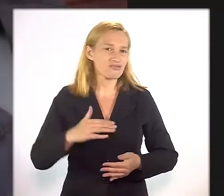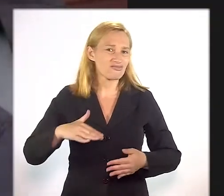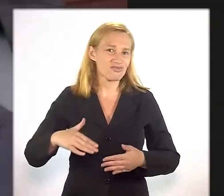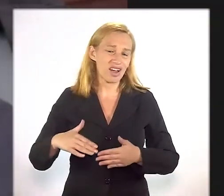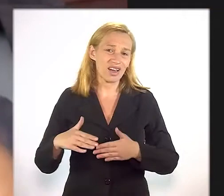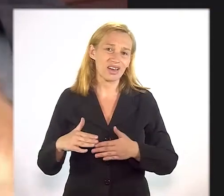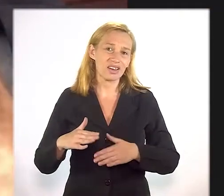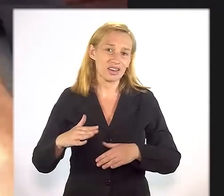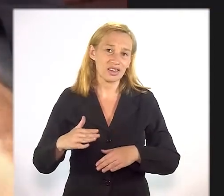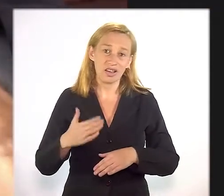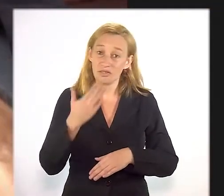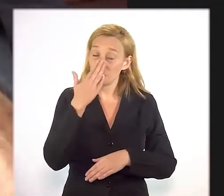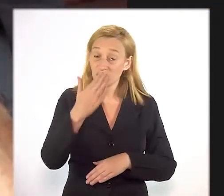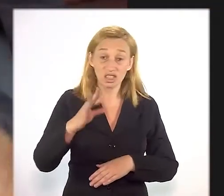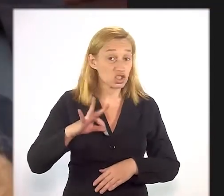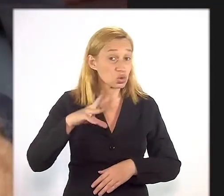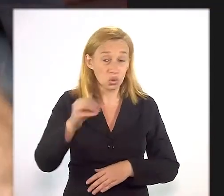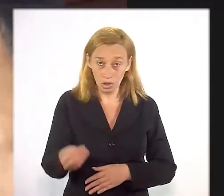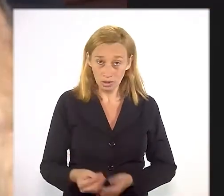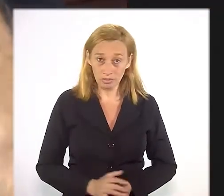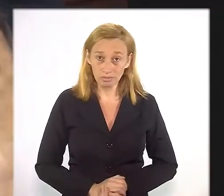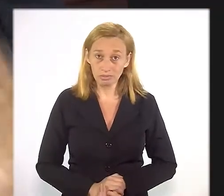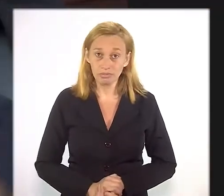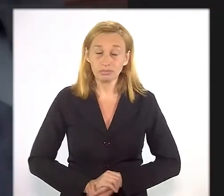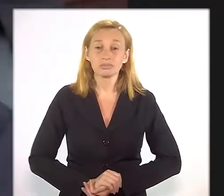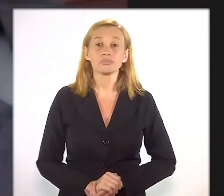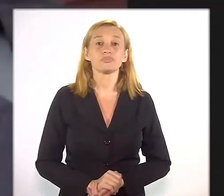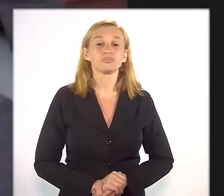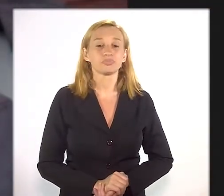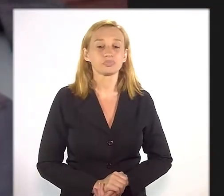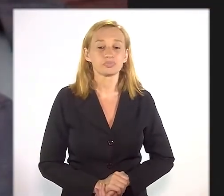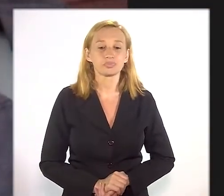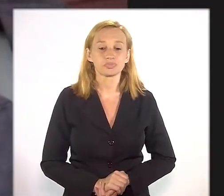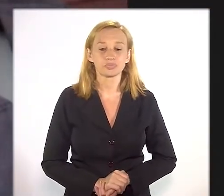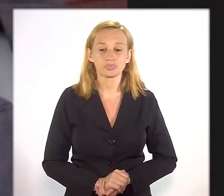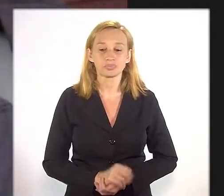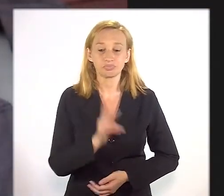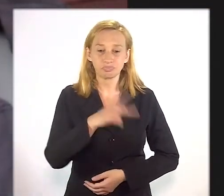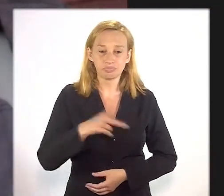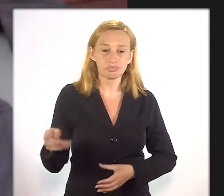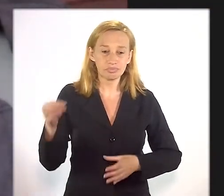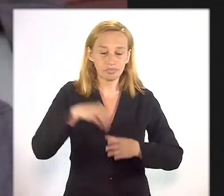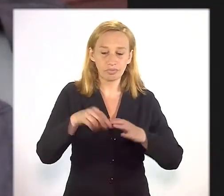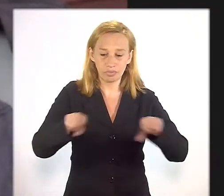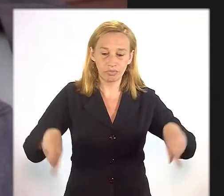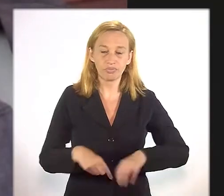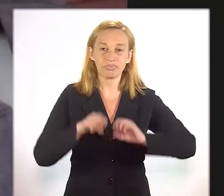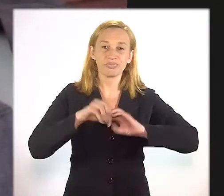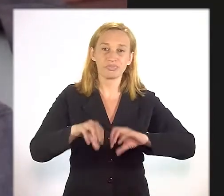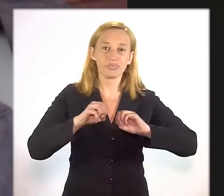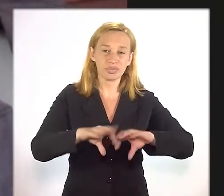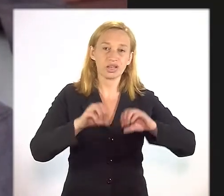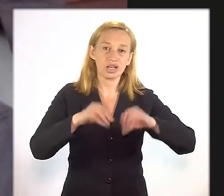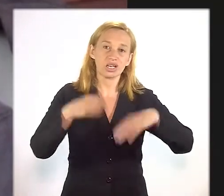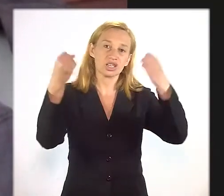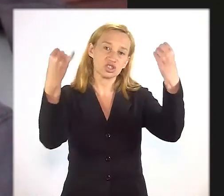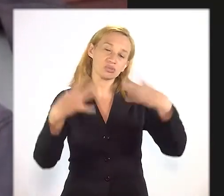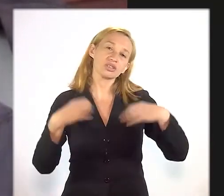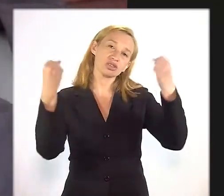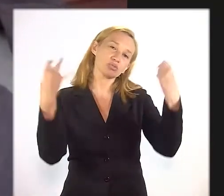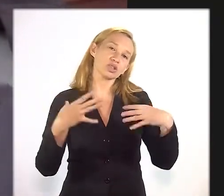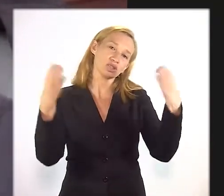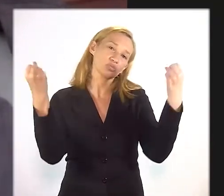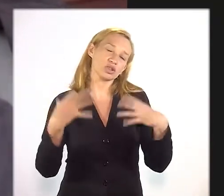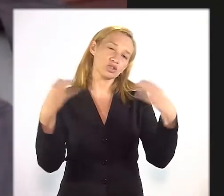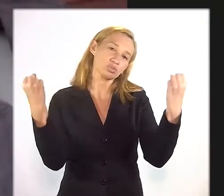enfim, que vai além do conteúdo. Quando um professor fica numa sala de aula aplicando a prova, por